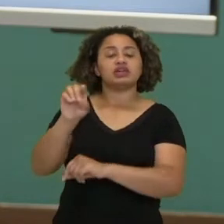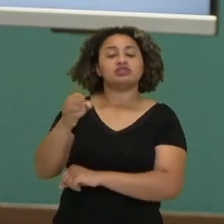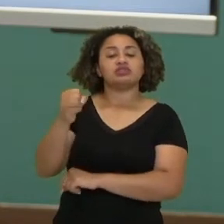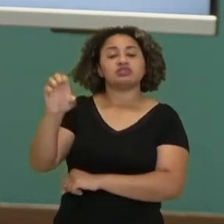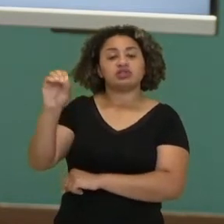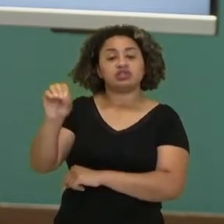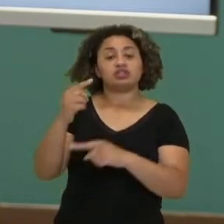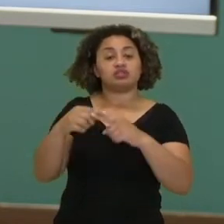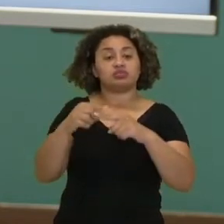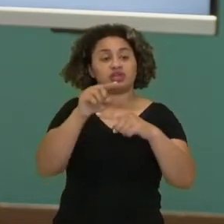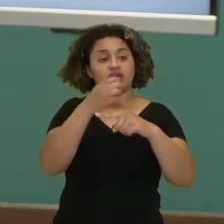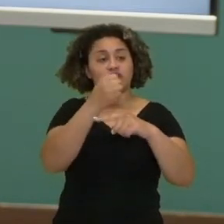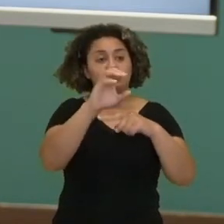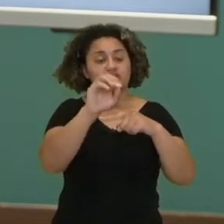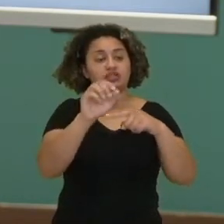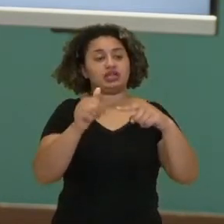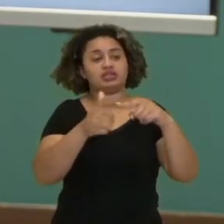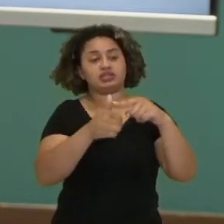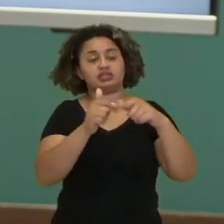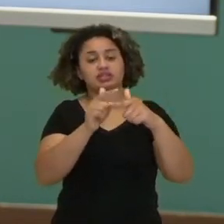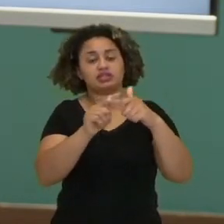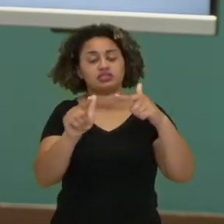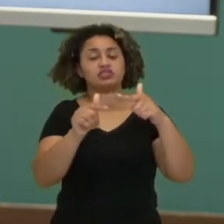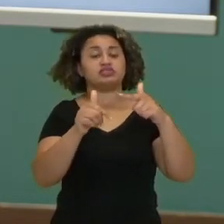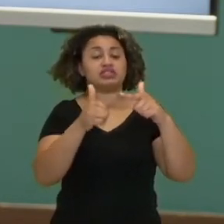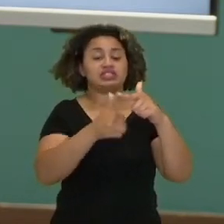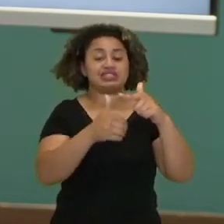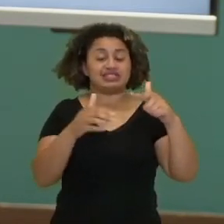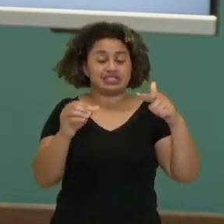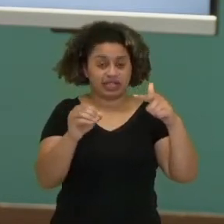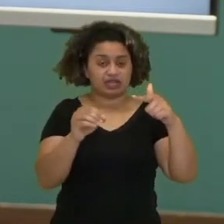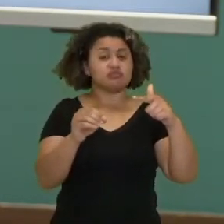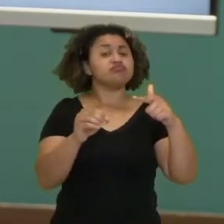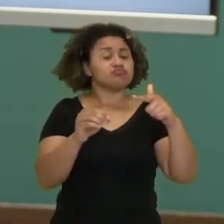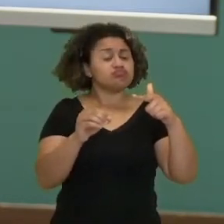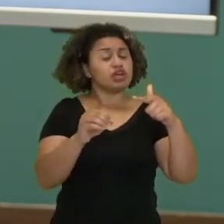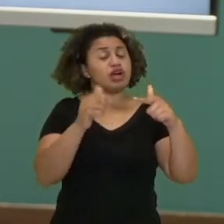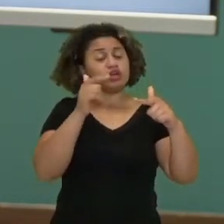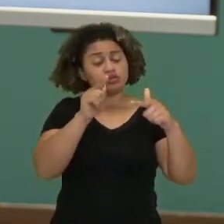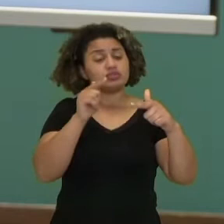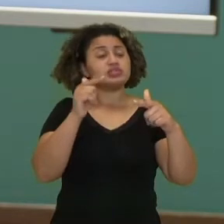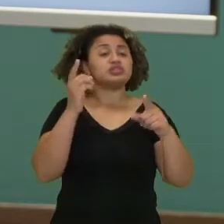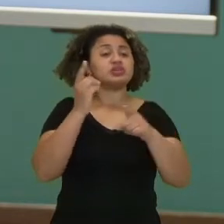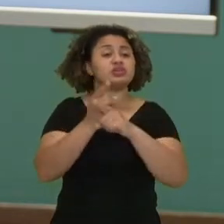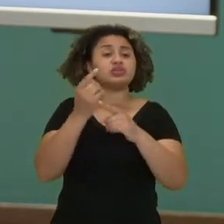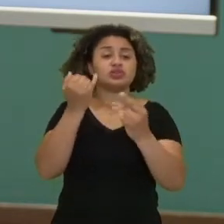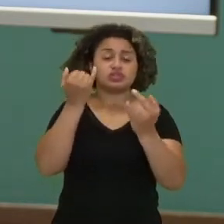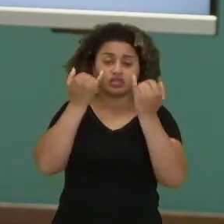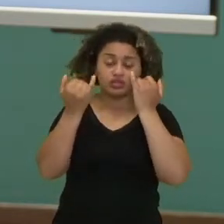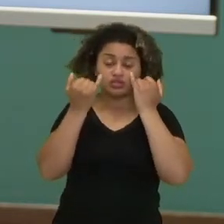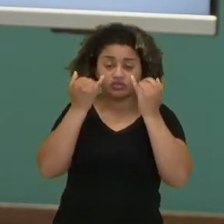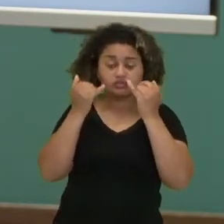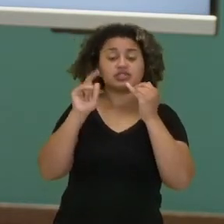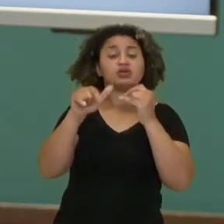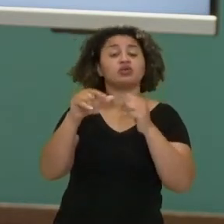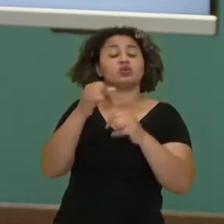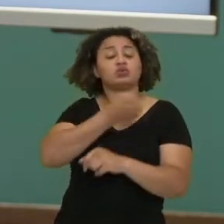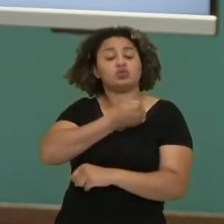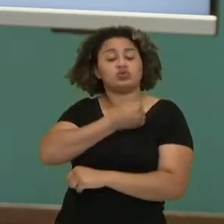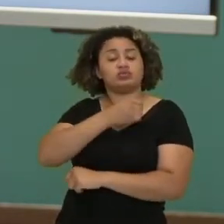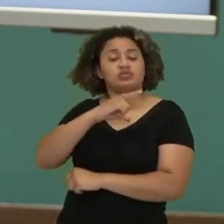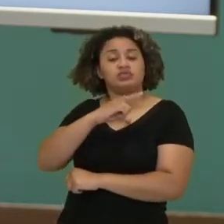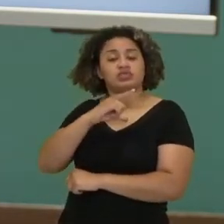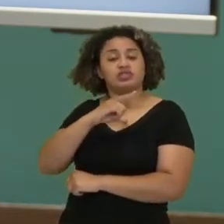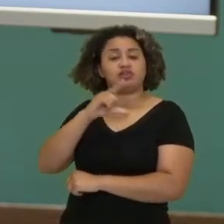centésimos, ok? E se eu quiser dividir, então, se eu quiser transformar essa fração percentual para